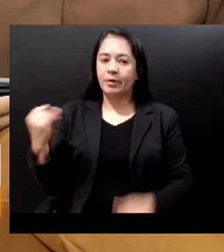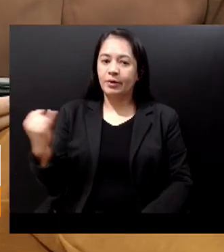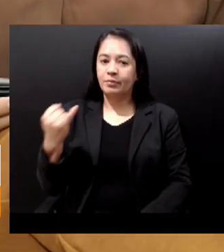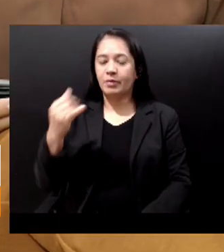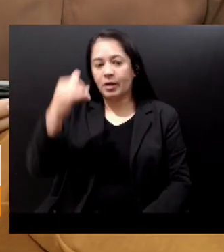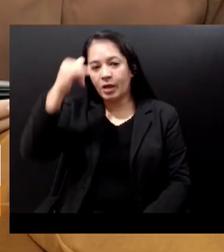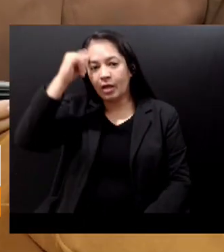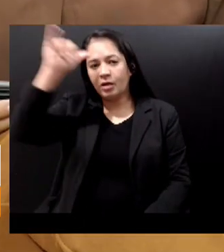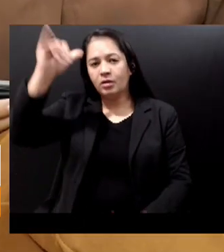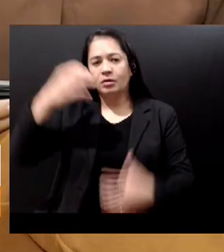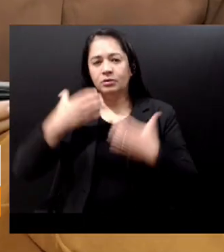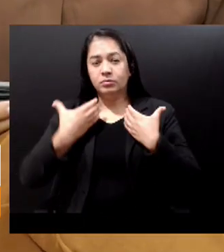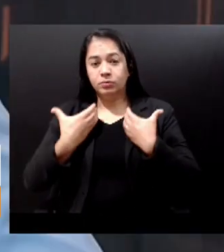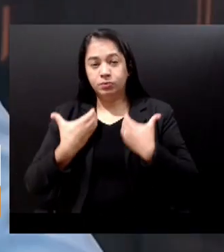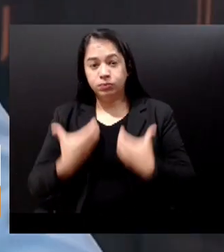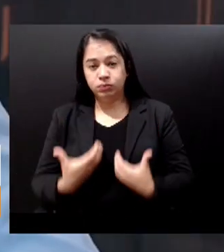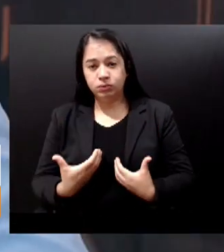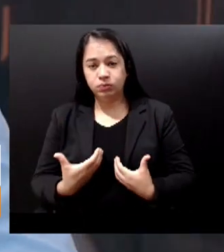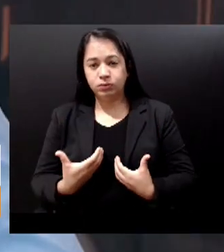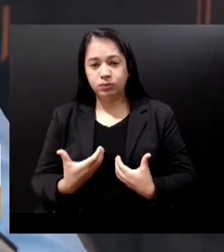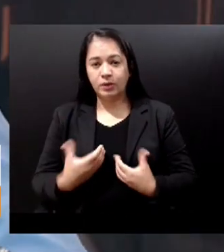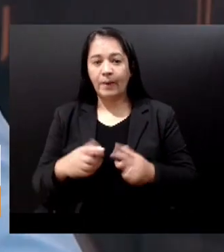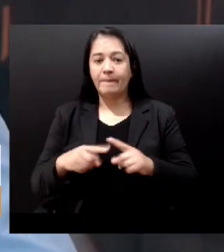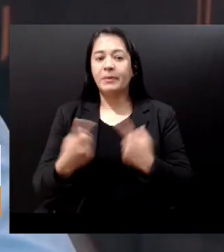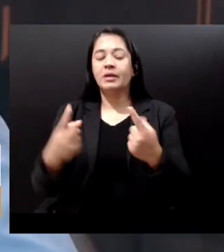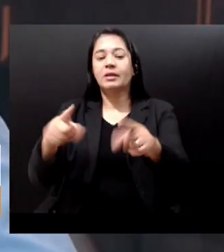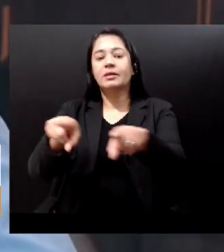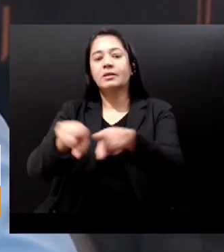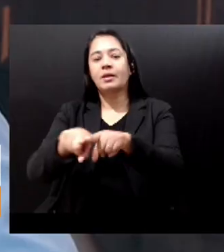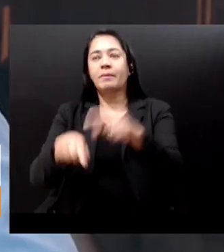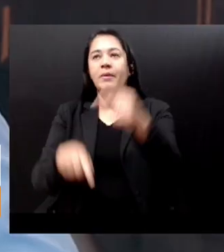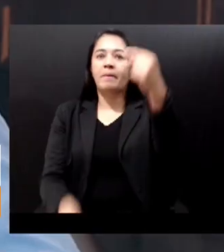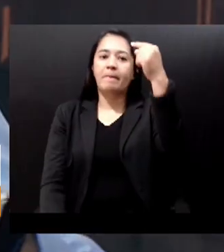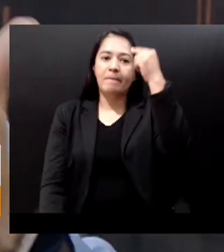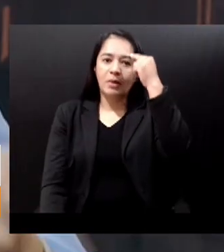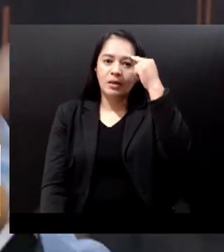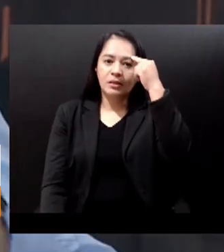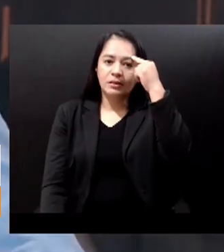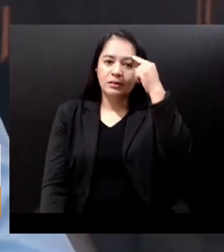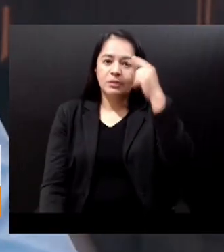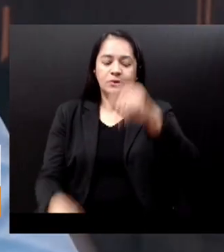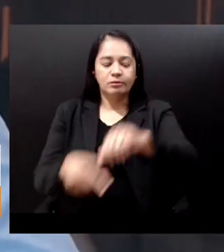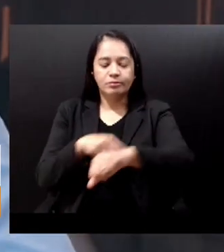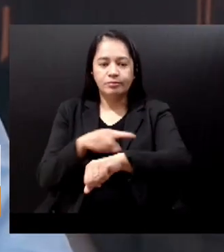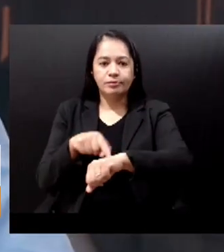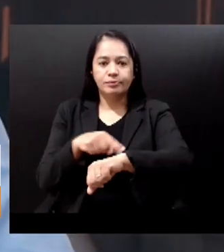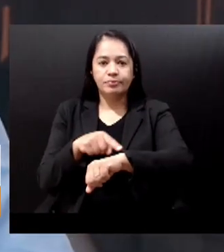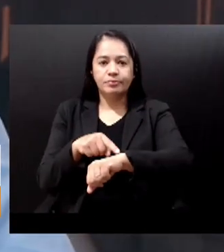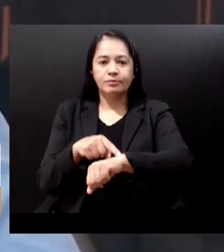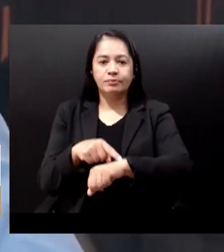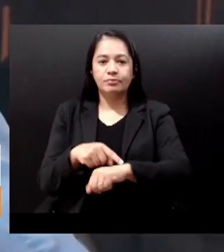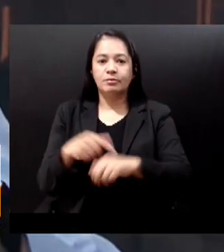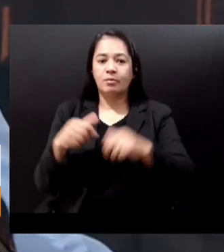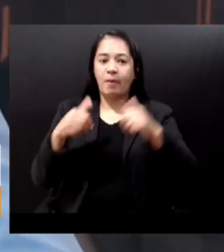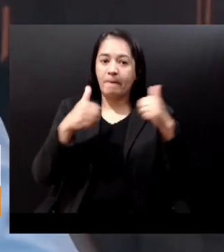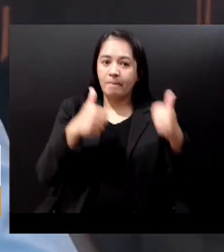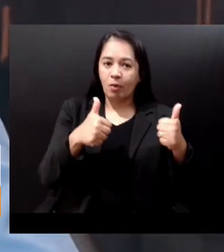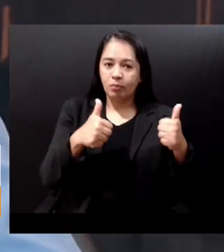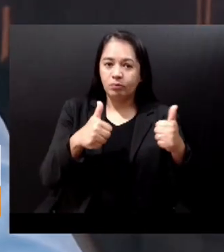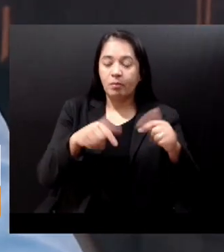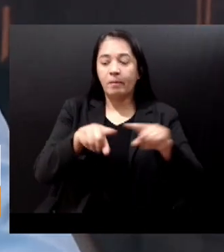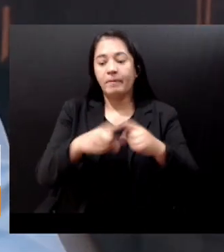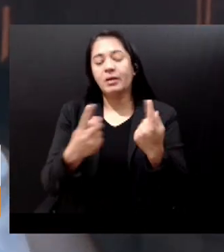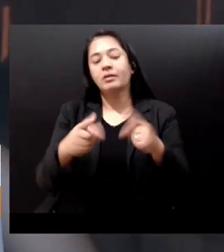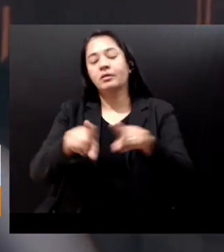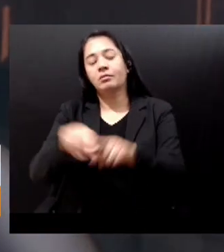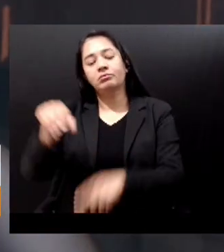sobrecarga, mas ao mesmo tempo eu fico pensando nessa coisa do temporizador como uhum. algo positivo e negativo. Por quê? Se você sabe que